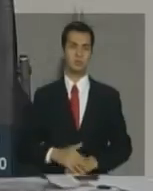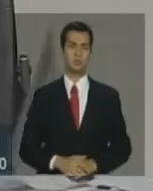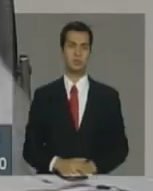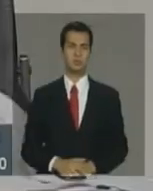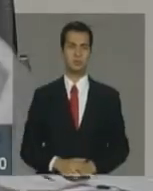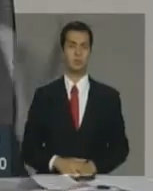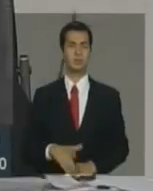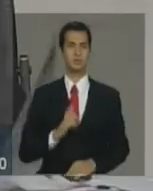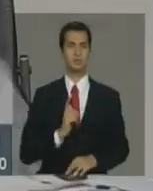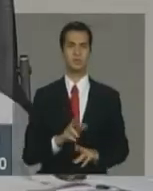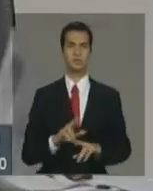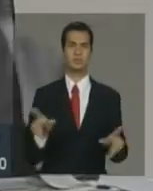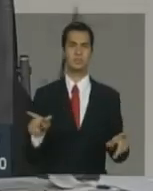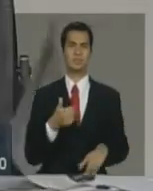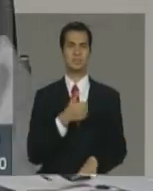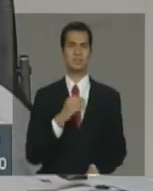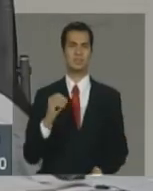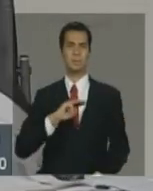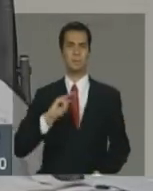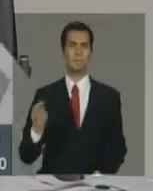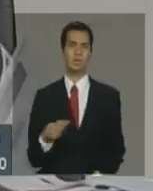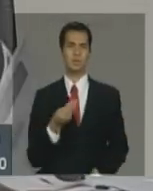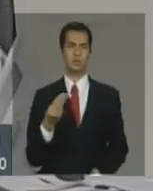Tem uma diferença de 100 milhões de um para o outro.